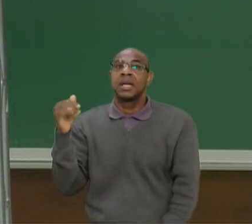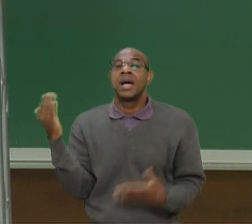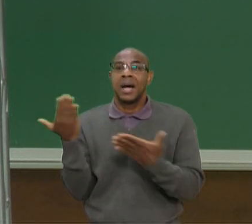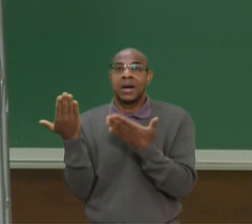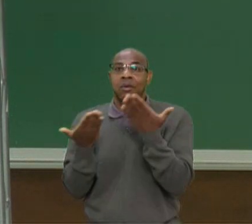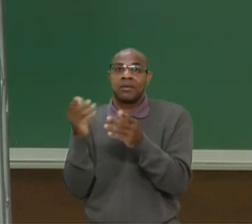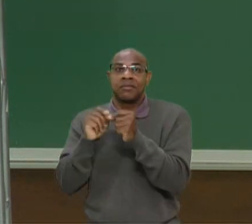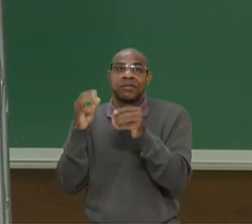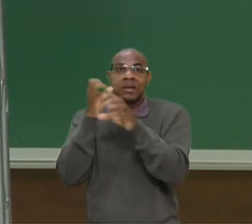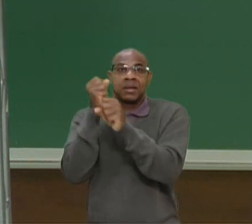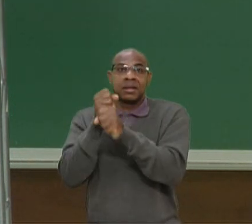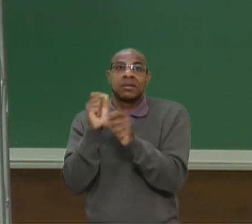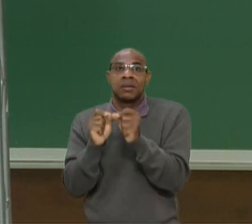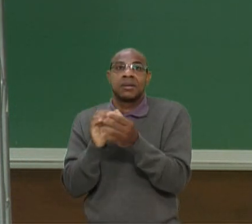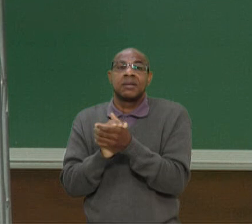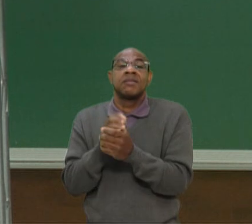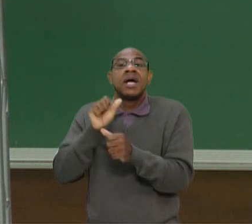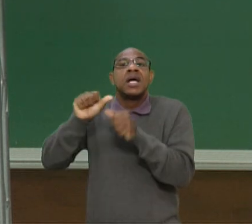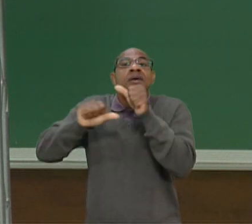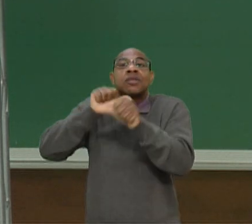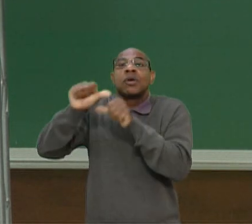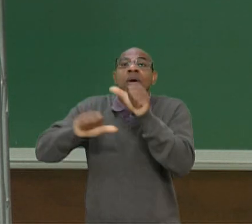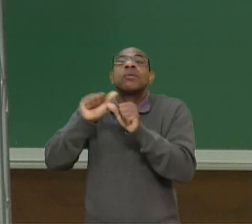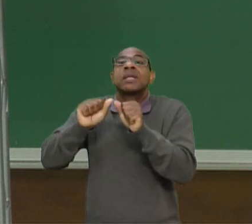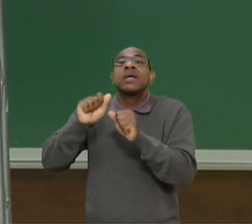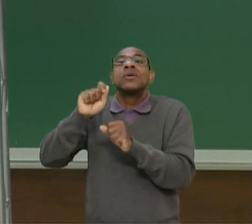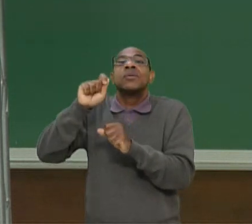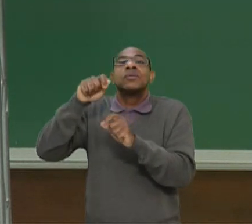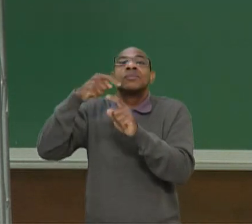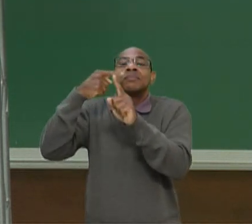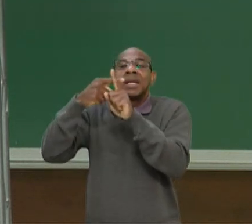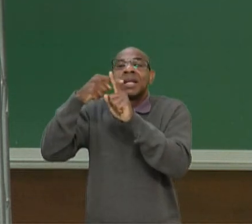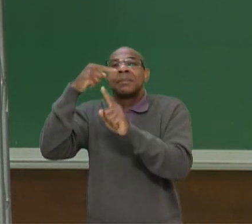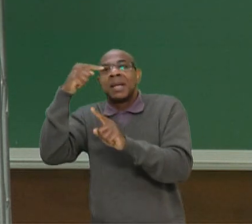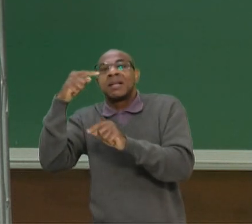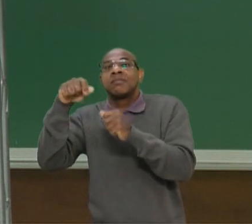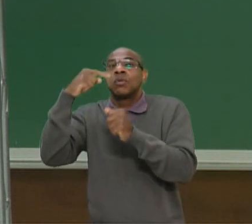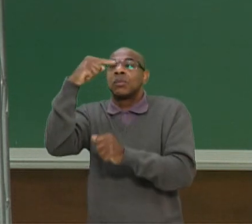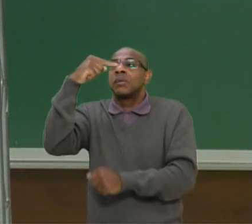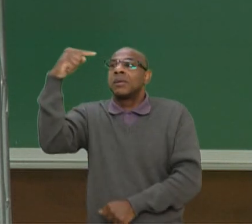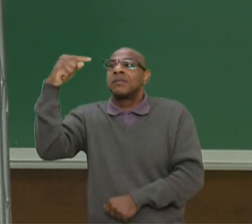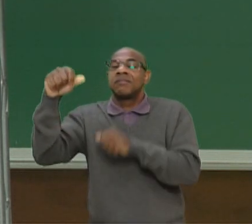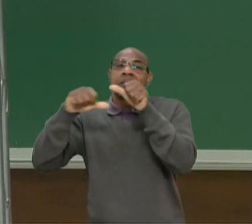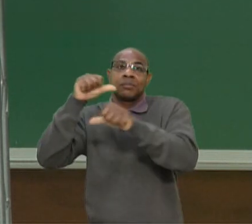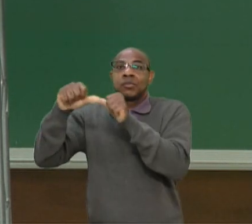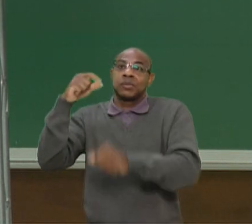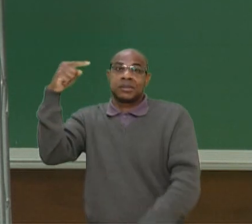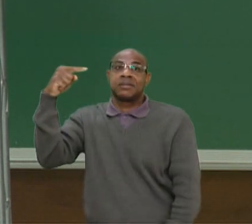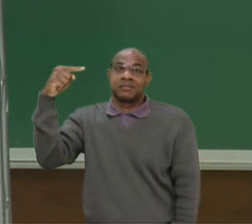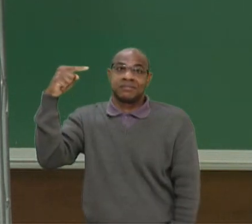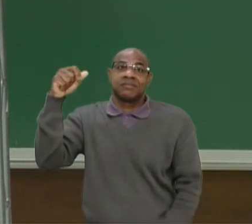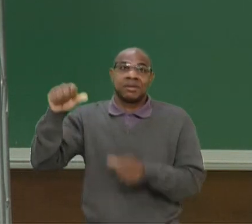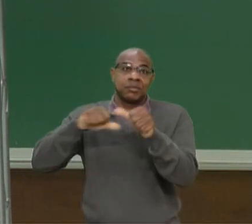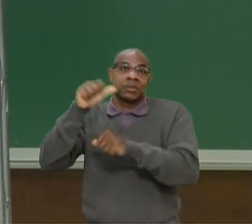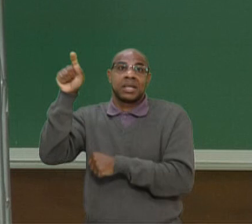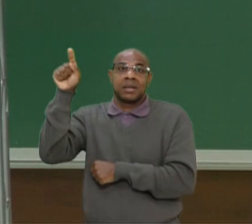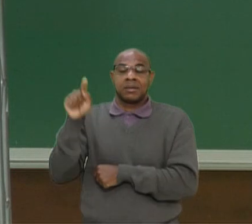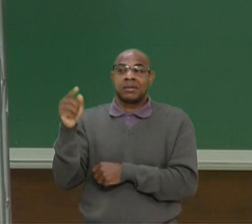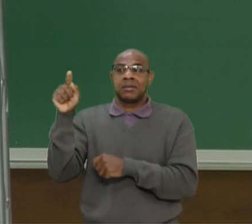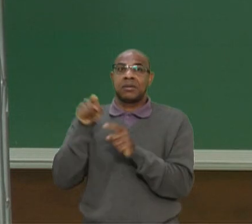operações. Aqui significa que eu vou trocar todos os sinais de dentro, porque ele é o oposto. Então, é isso que a gente vai fazer,